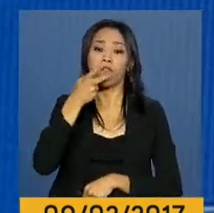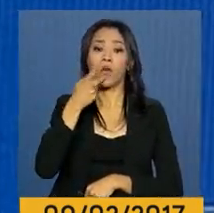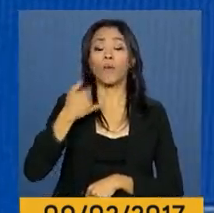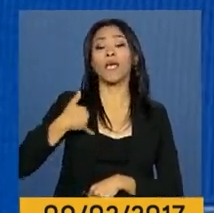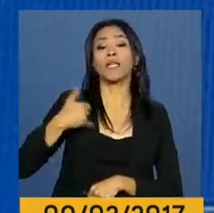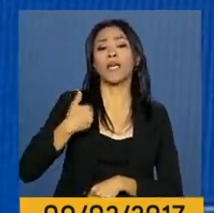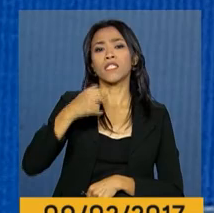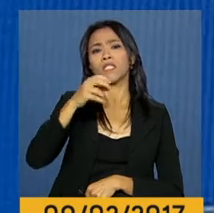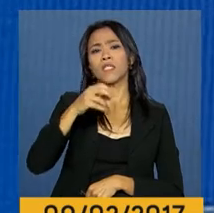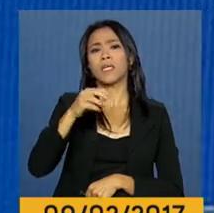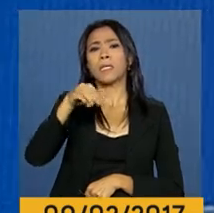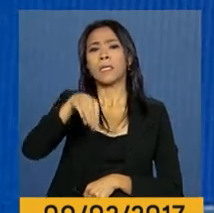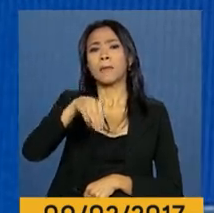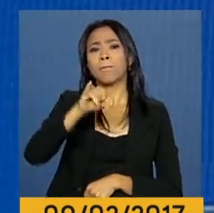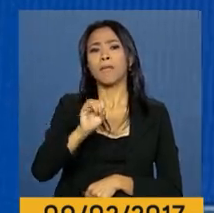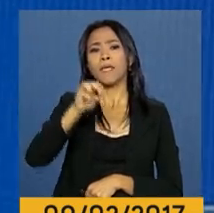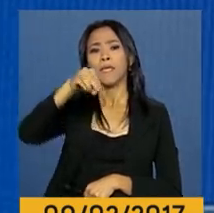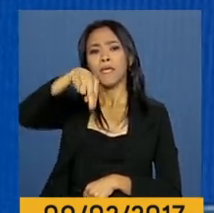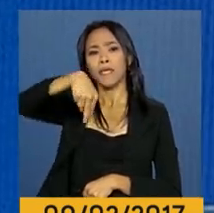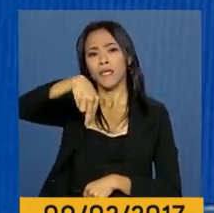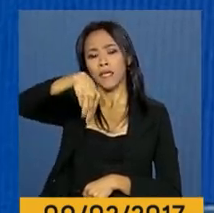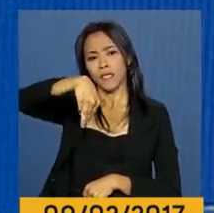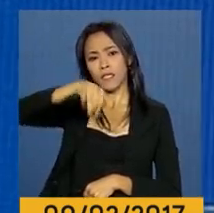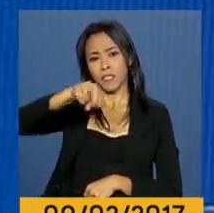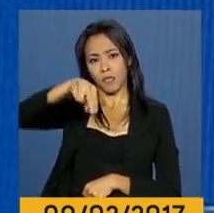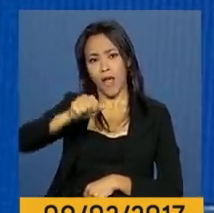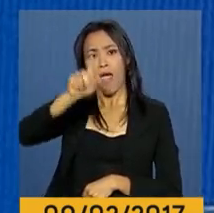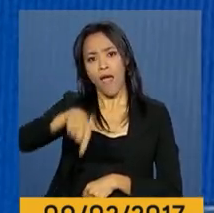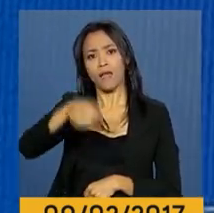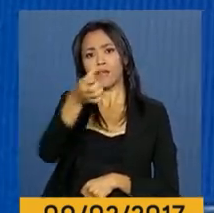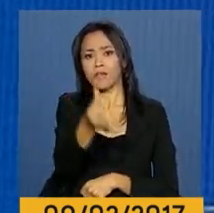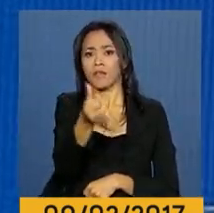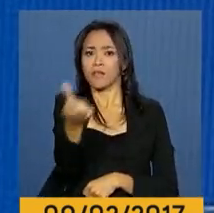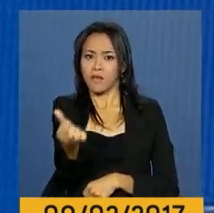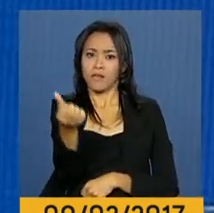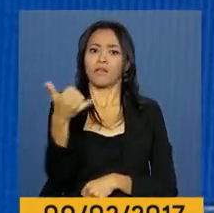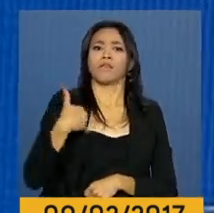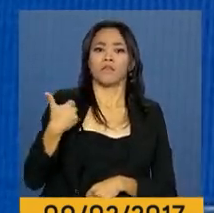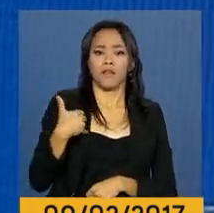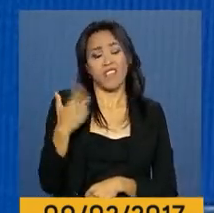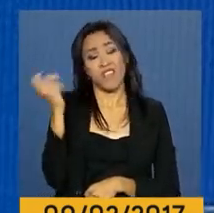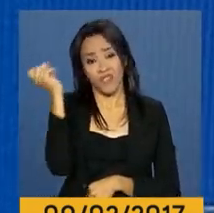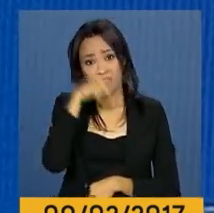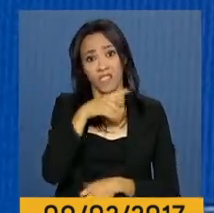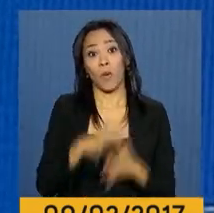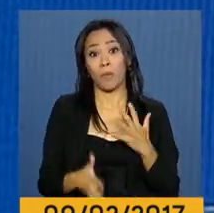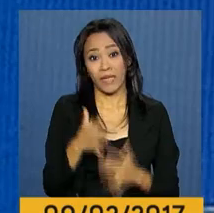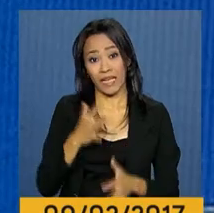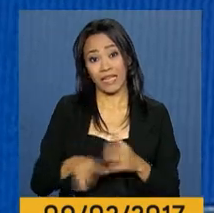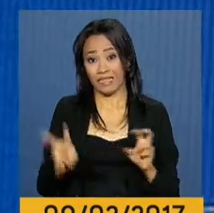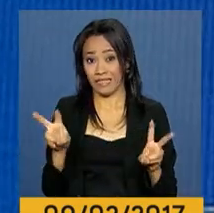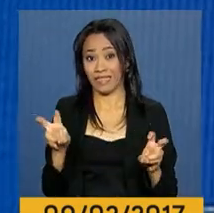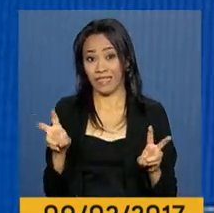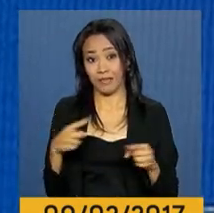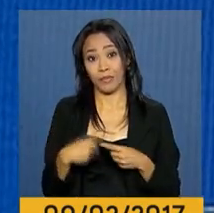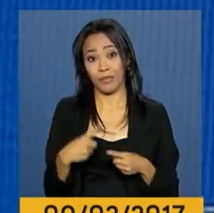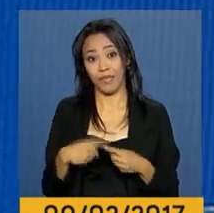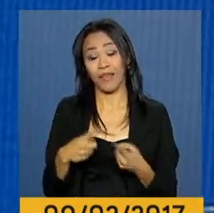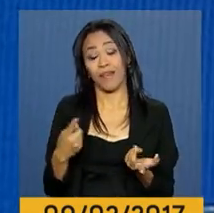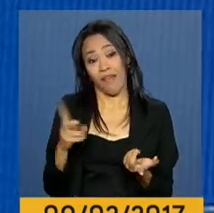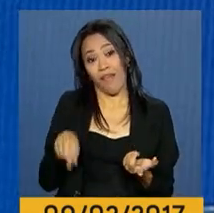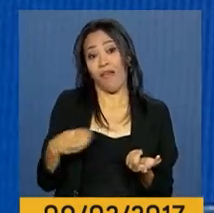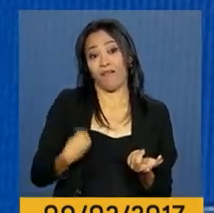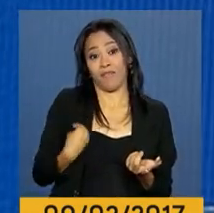66 anos não é então eh eh veja eu sei que é uma matéria difícil complicada porque essa diz respeito a cada um não